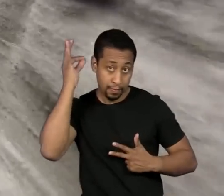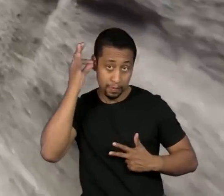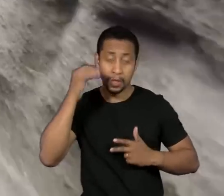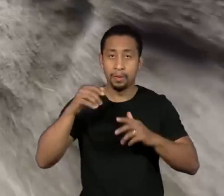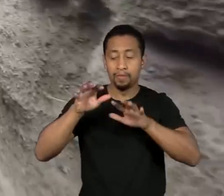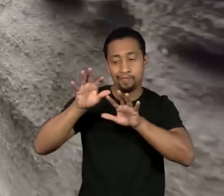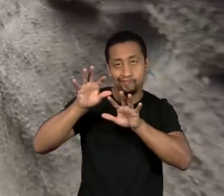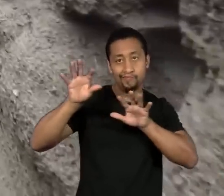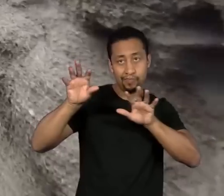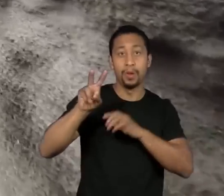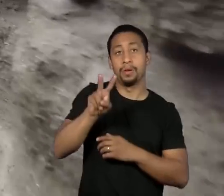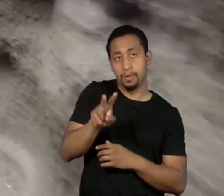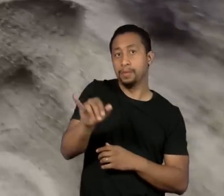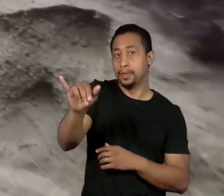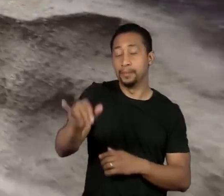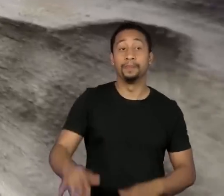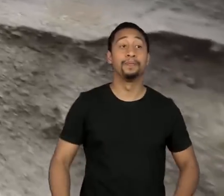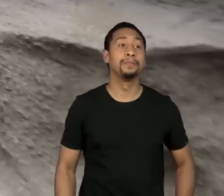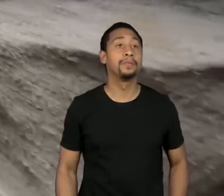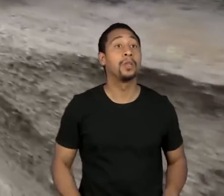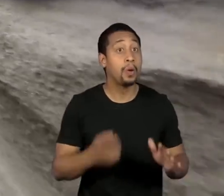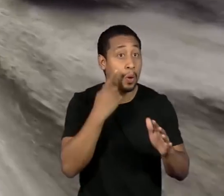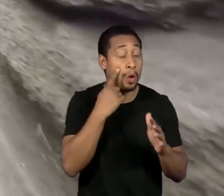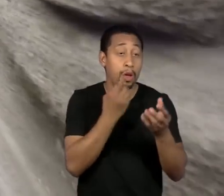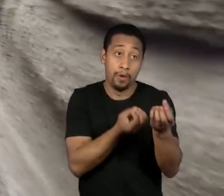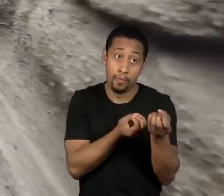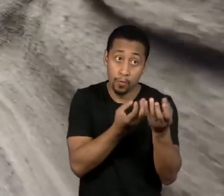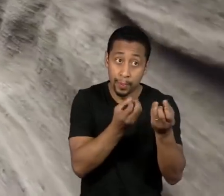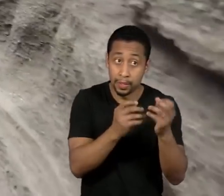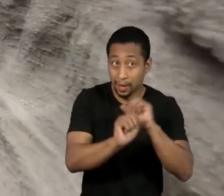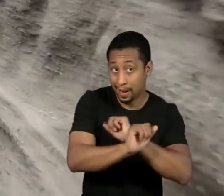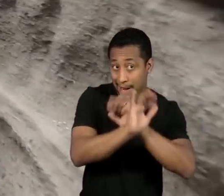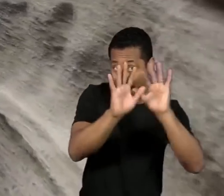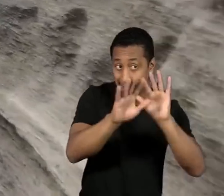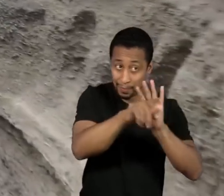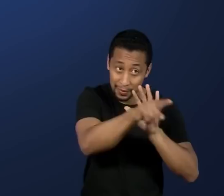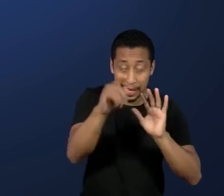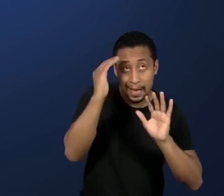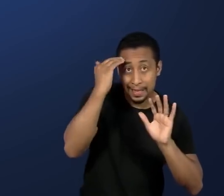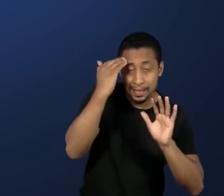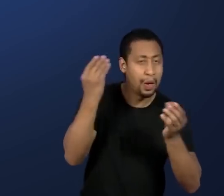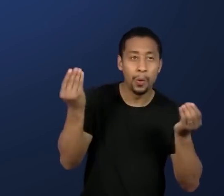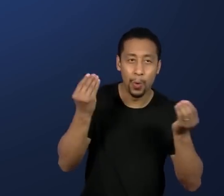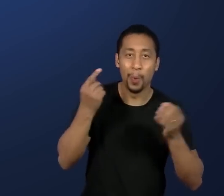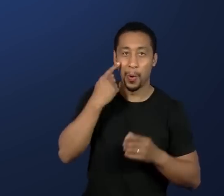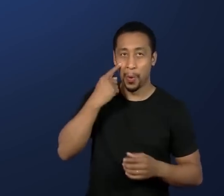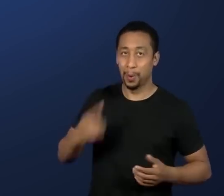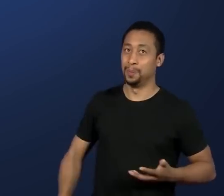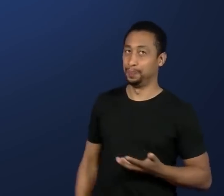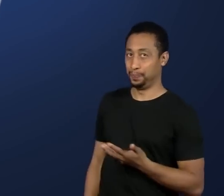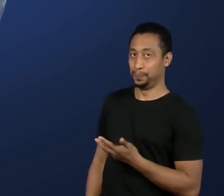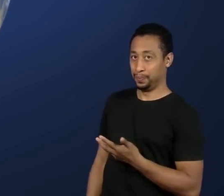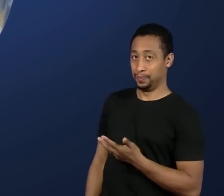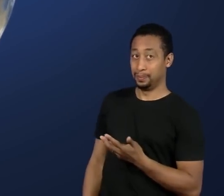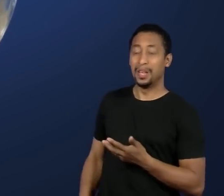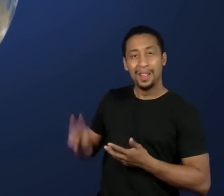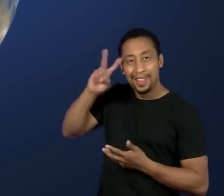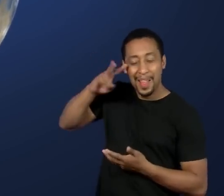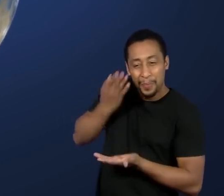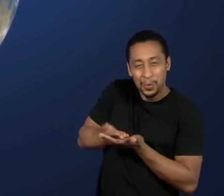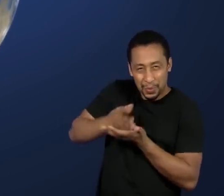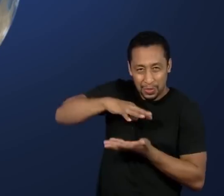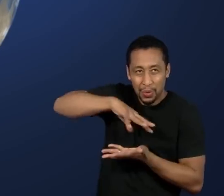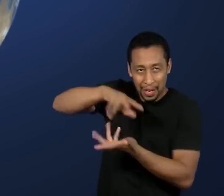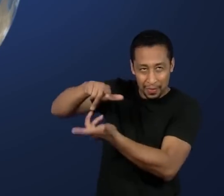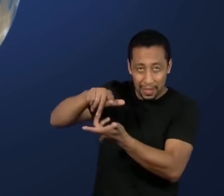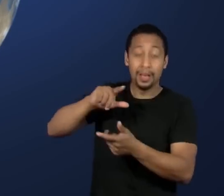Para entender melhor essa história, vale lembrar das aulas de geografia. O planeta Terra é formado pelo núcleo, a